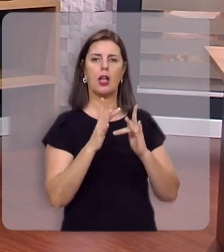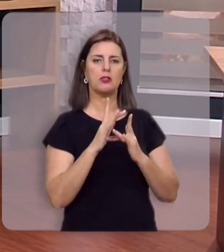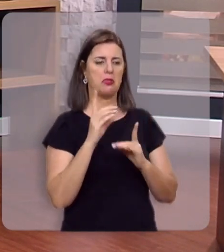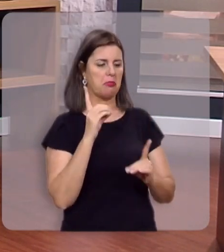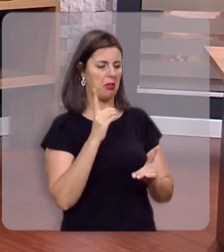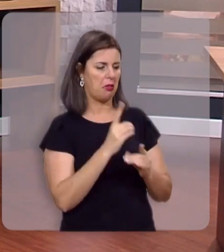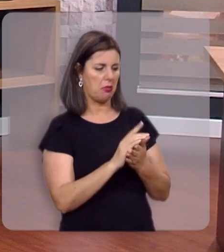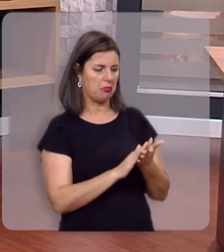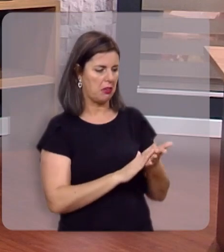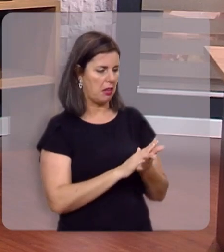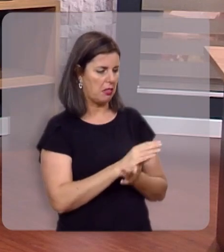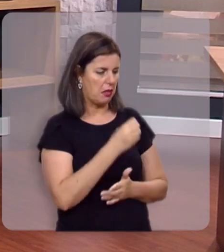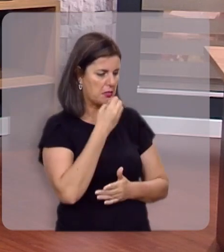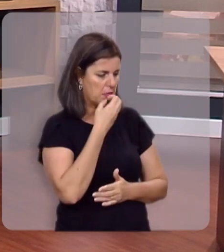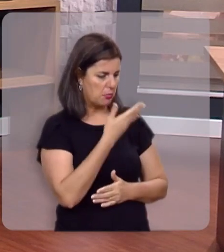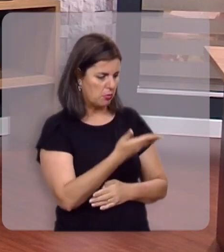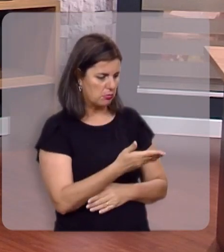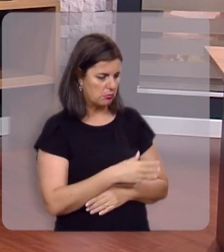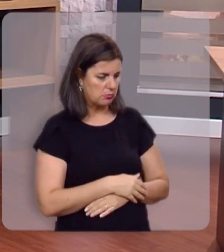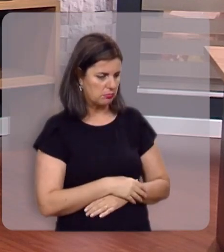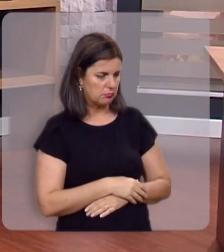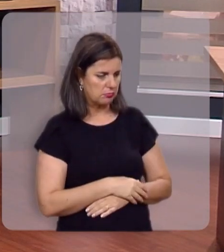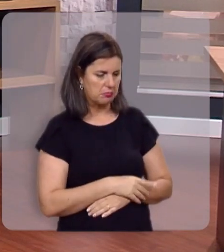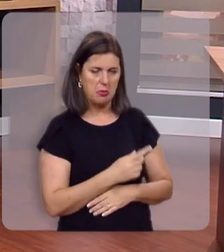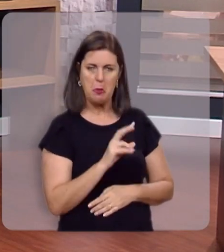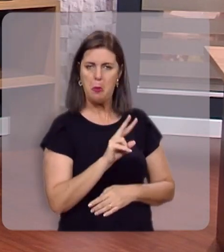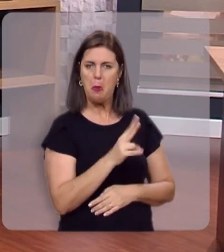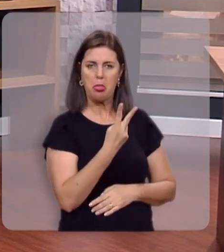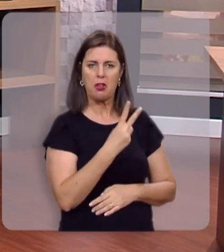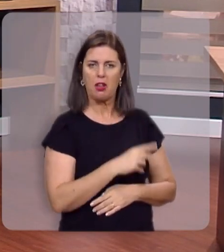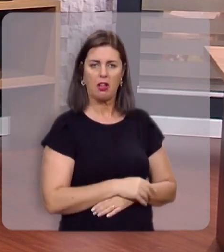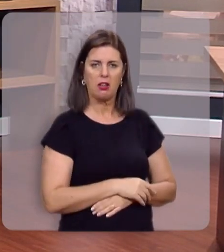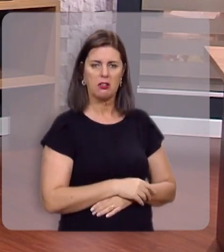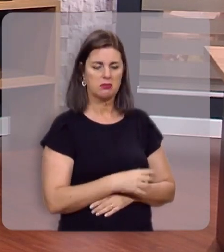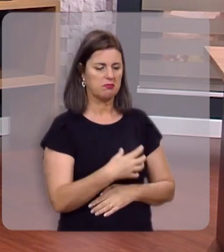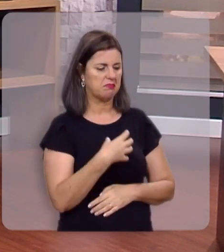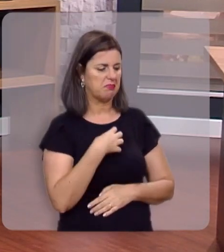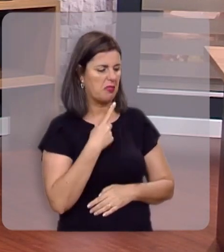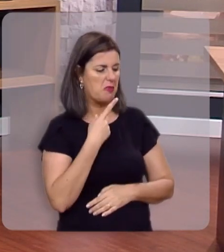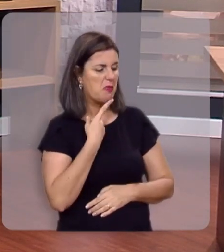não encontra nada para elogiar. Ao contrário,